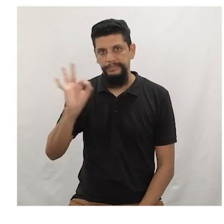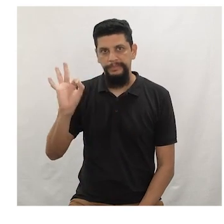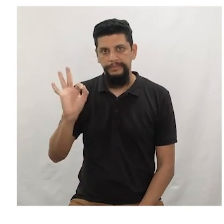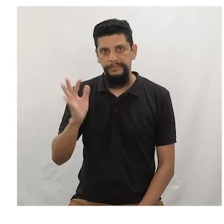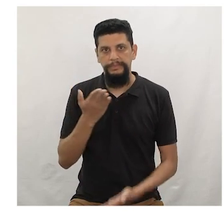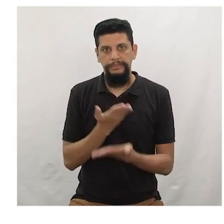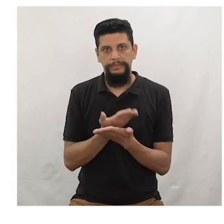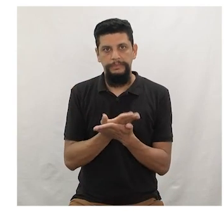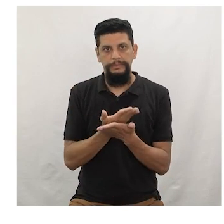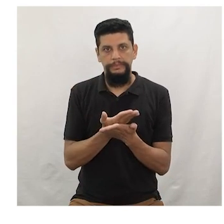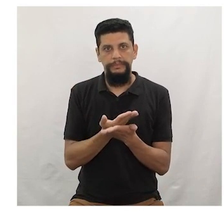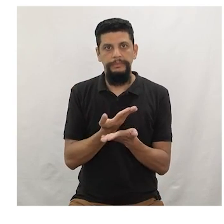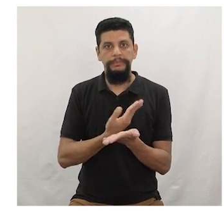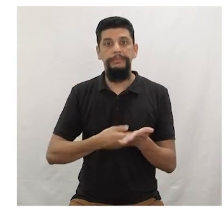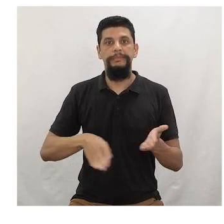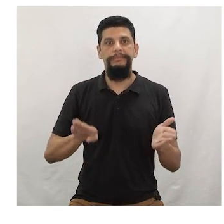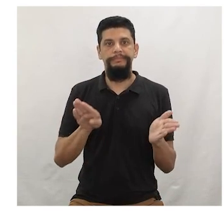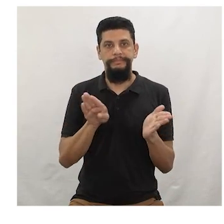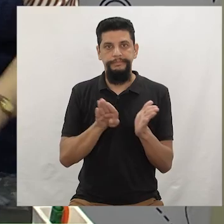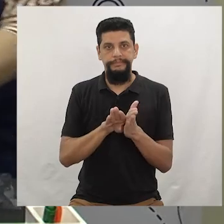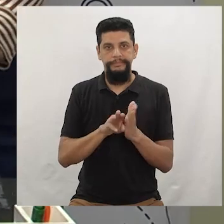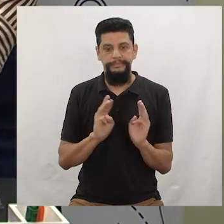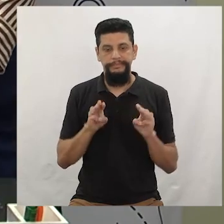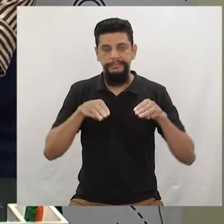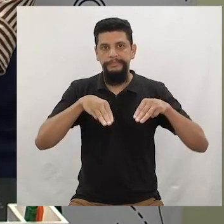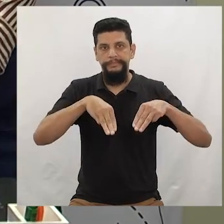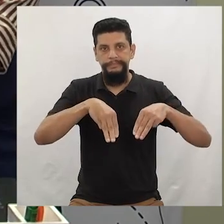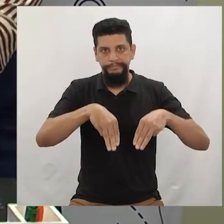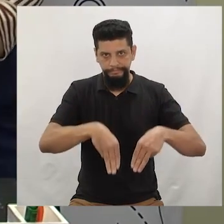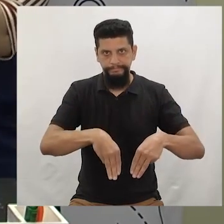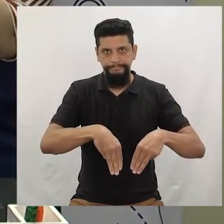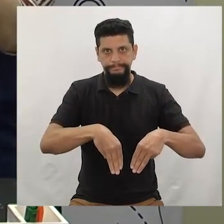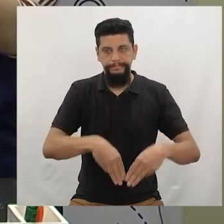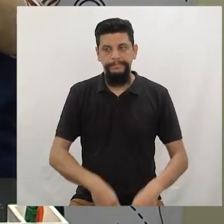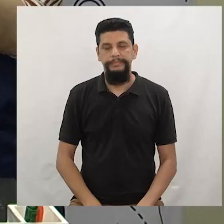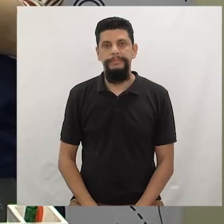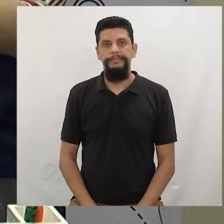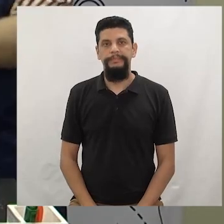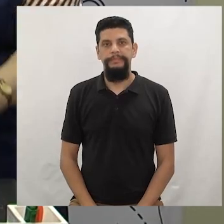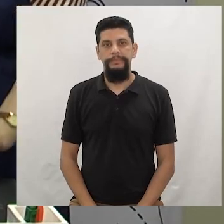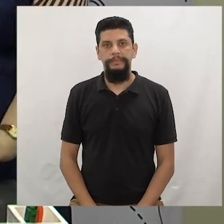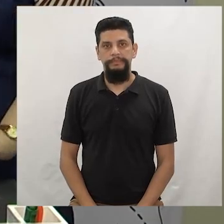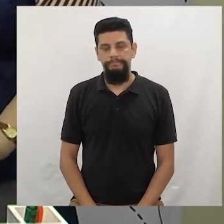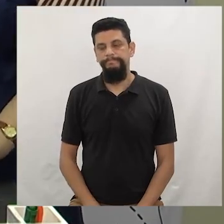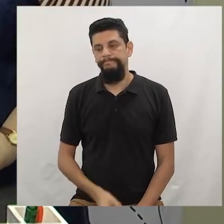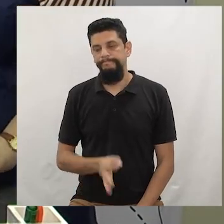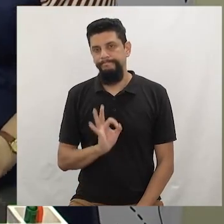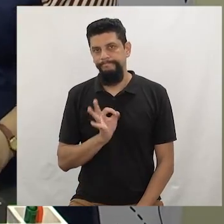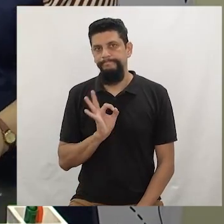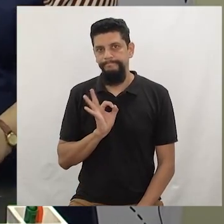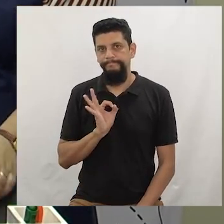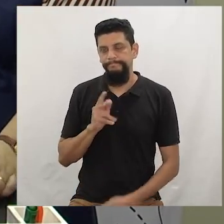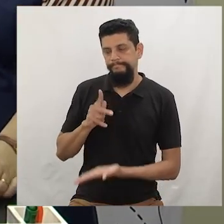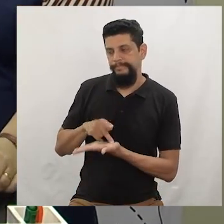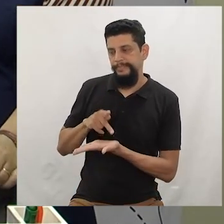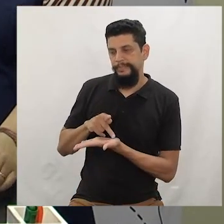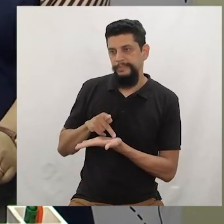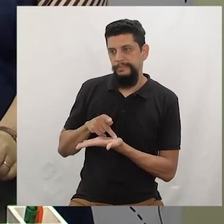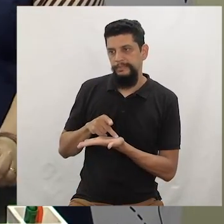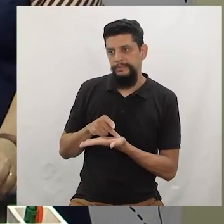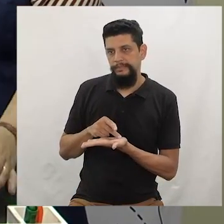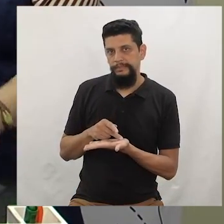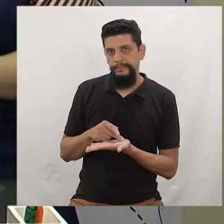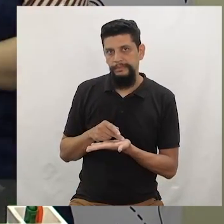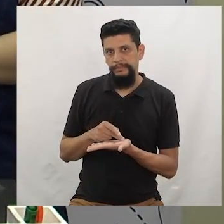Muito bem. A nossa aula está chegando ao fim. Pois é, professora